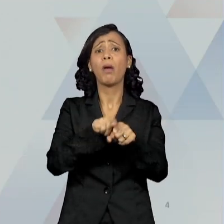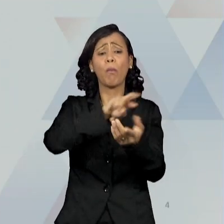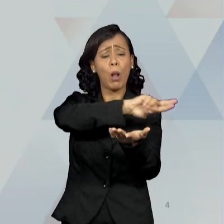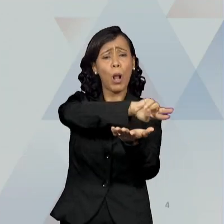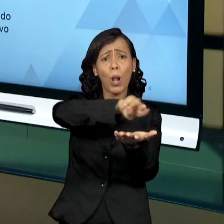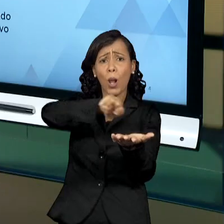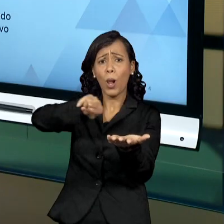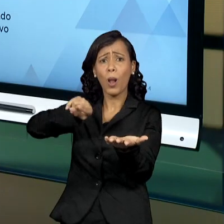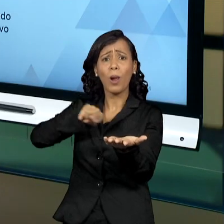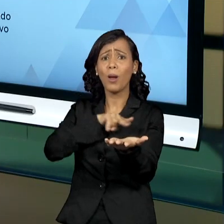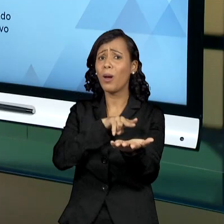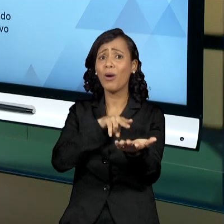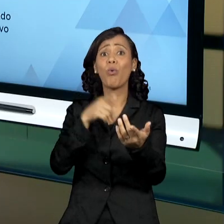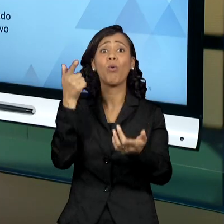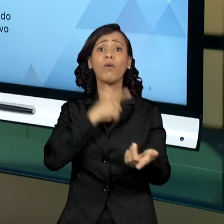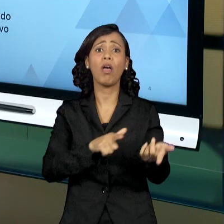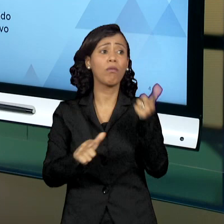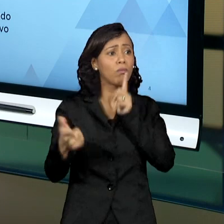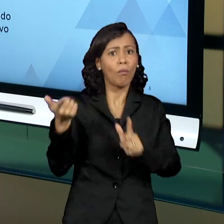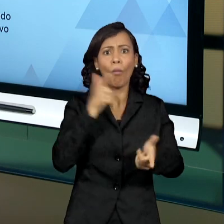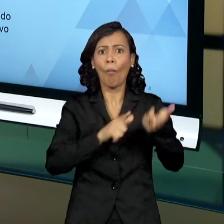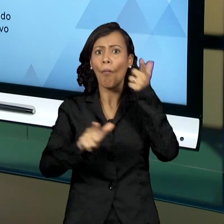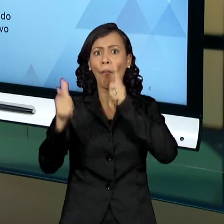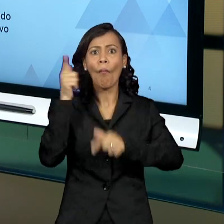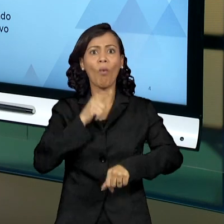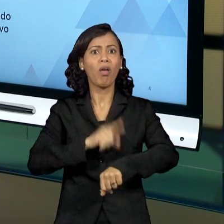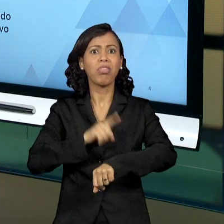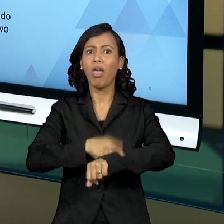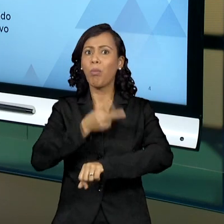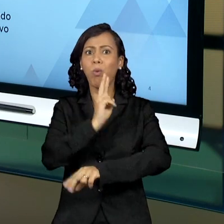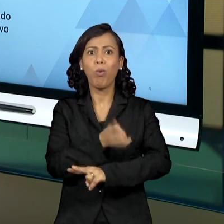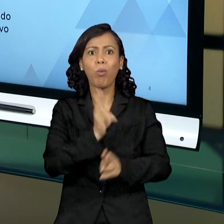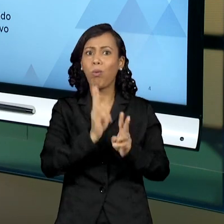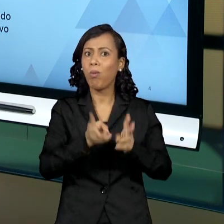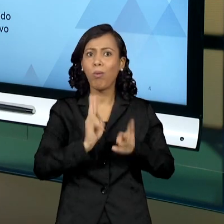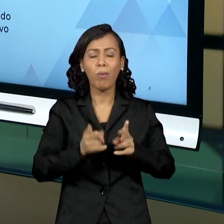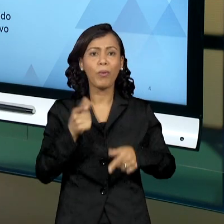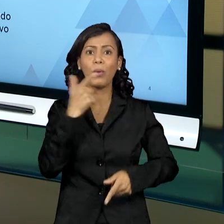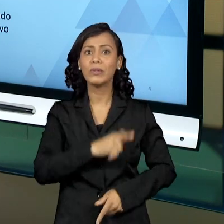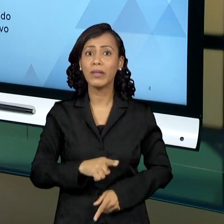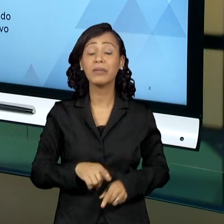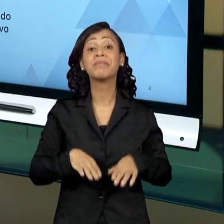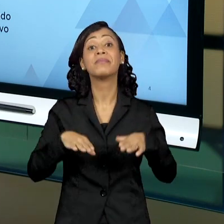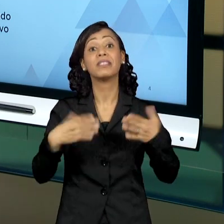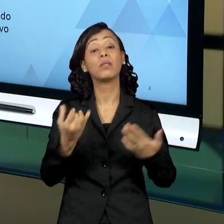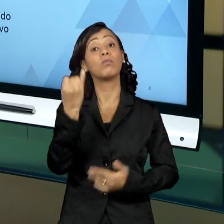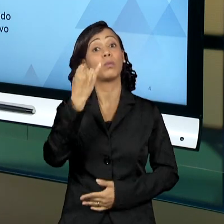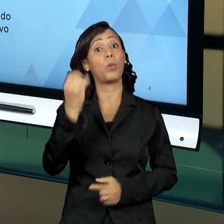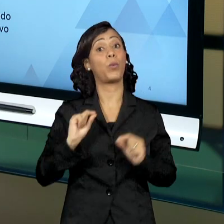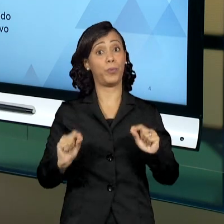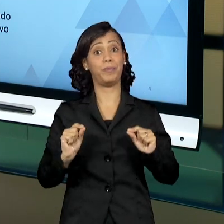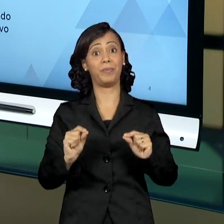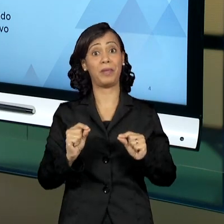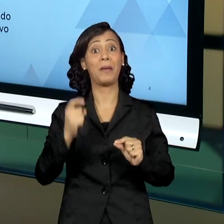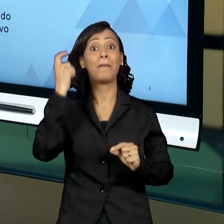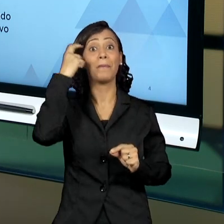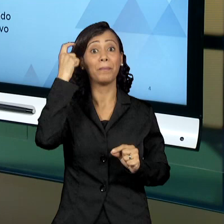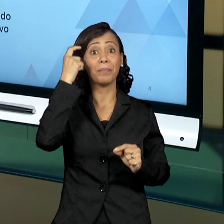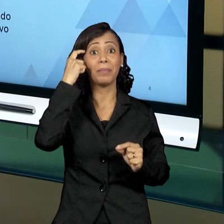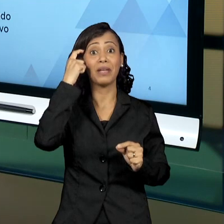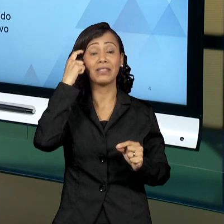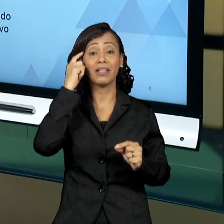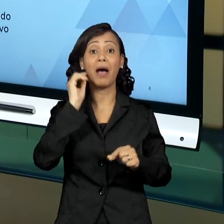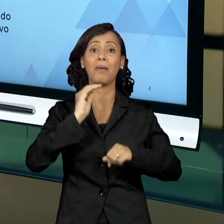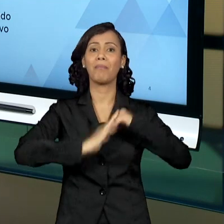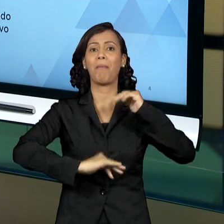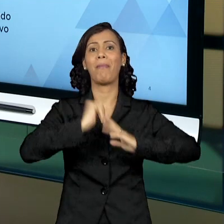uma perspectiva que a gente precisa, inclusive, como educador, pensar sistematicamente, que é a questão da